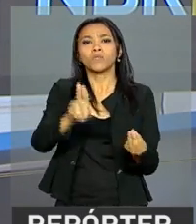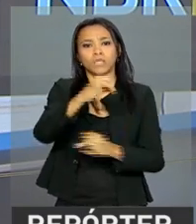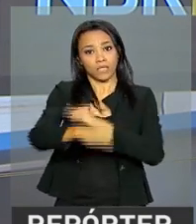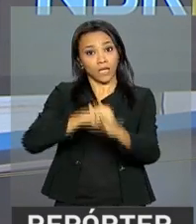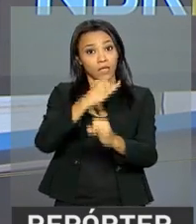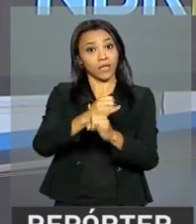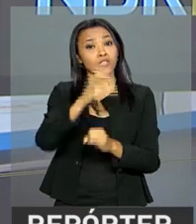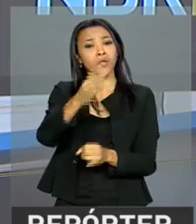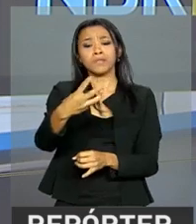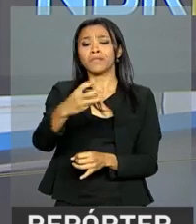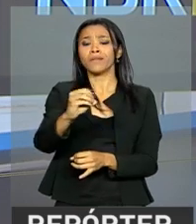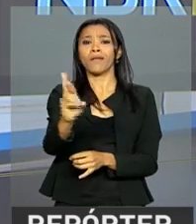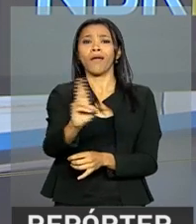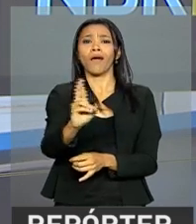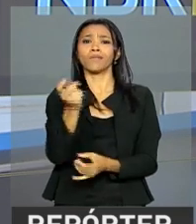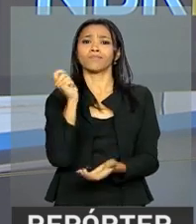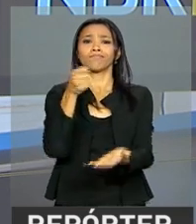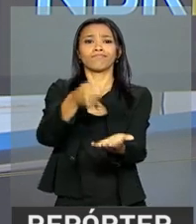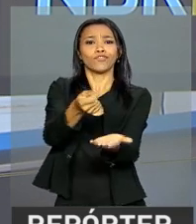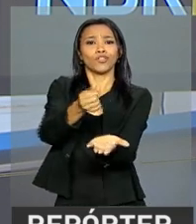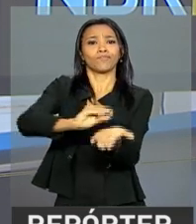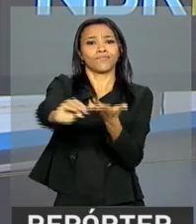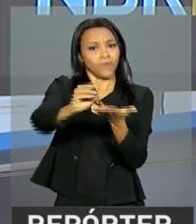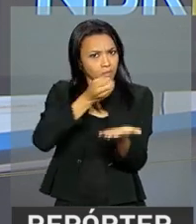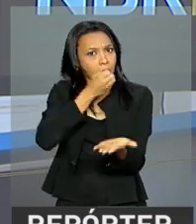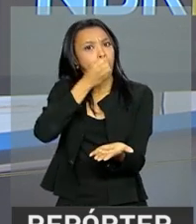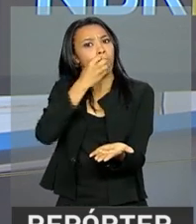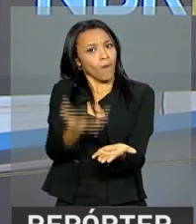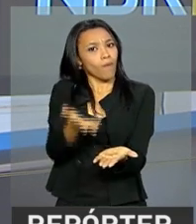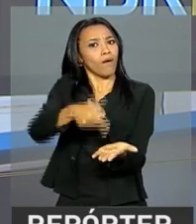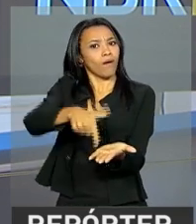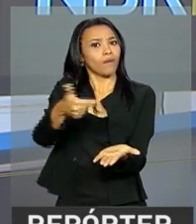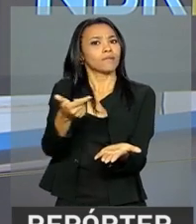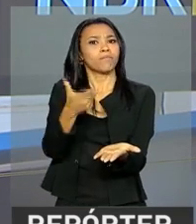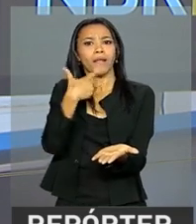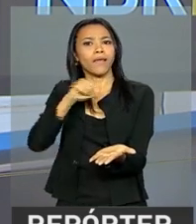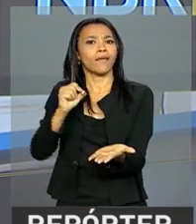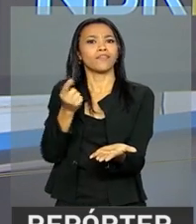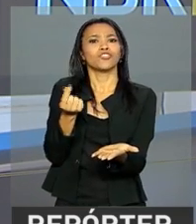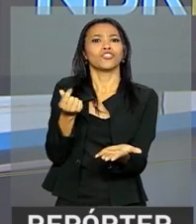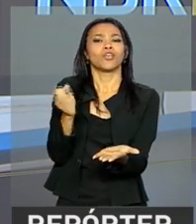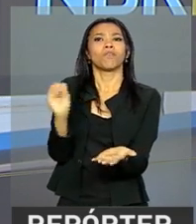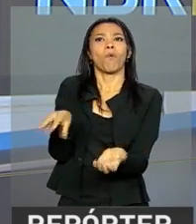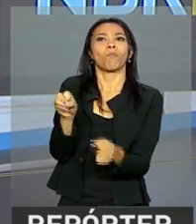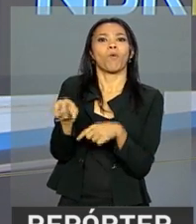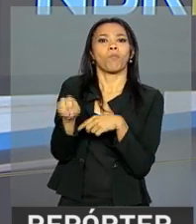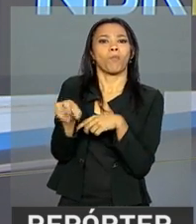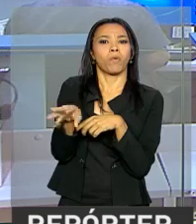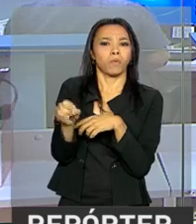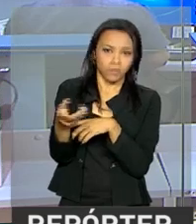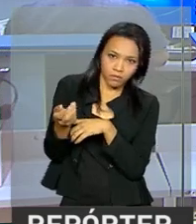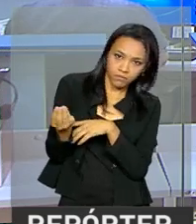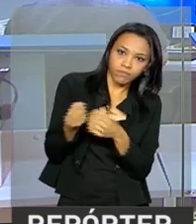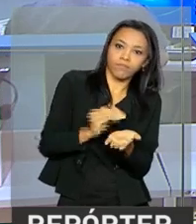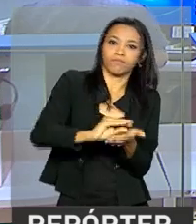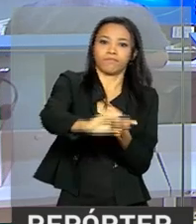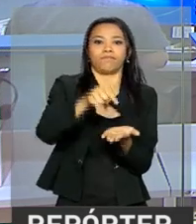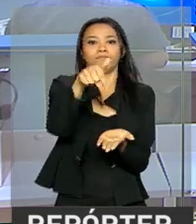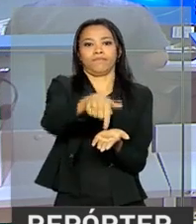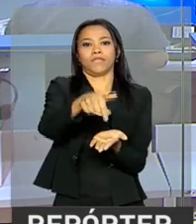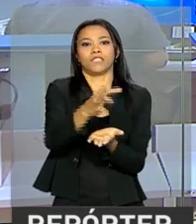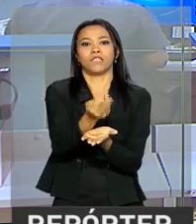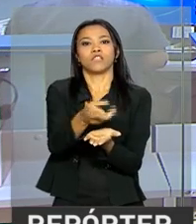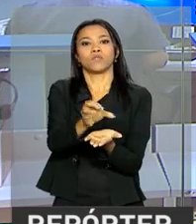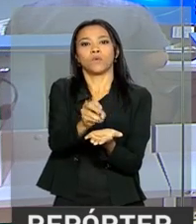apenas r$ 3 uma boa alternativa para quem não quer o deixar o dinheiro na poupança e o programa